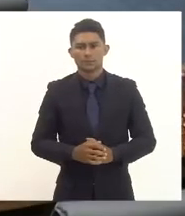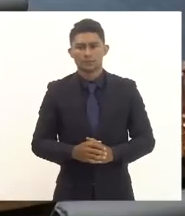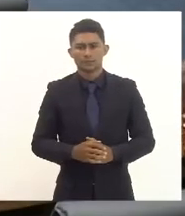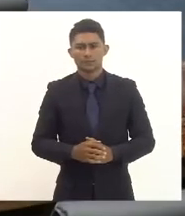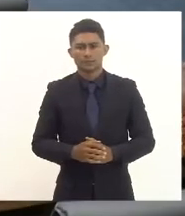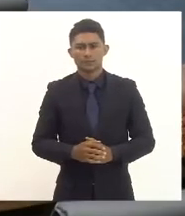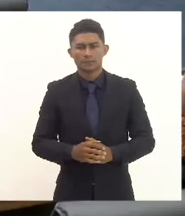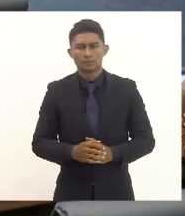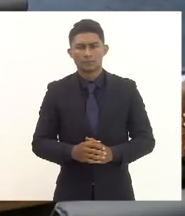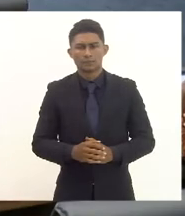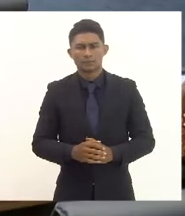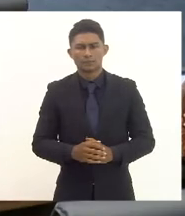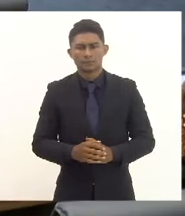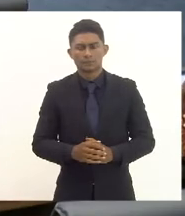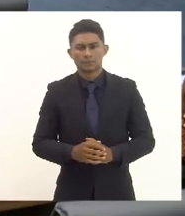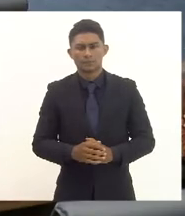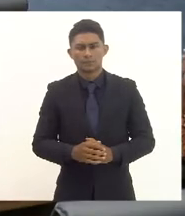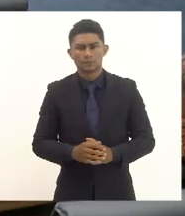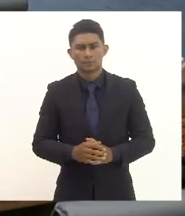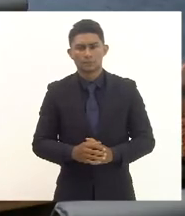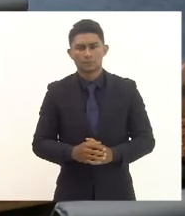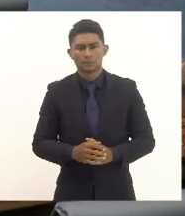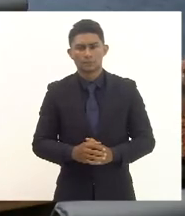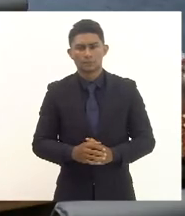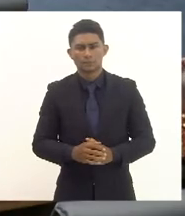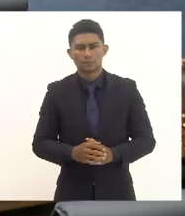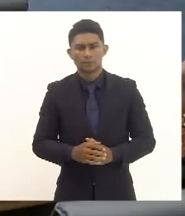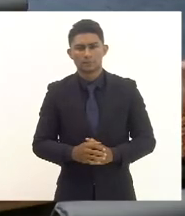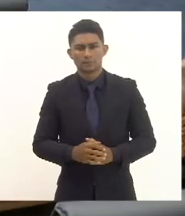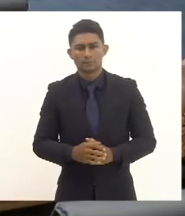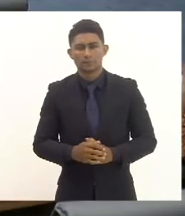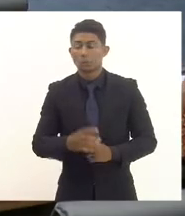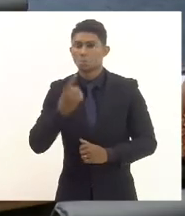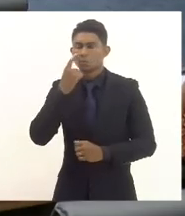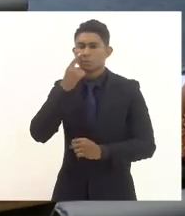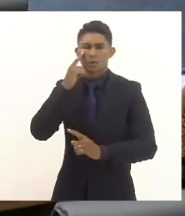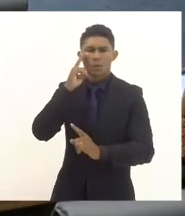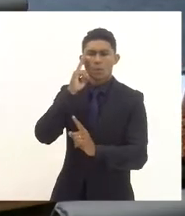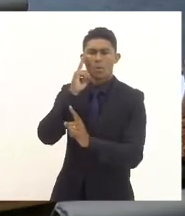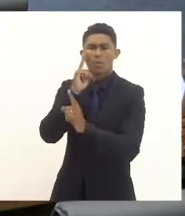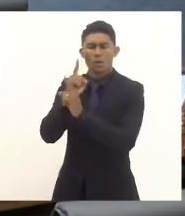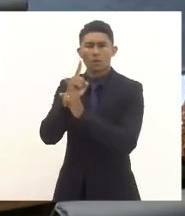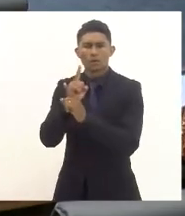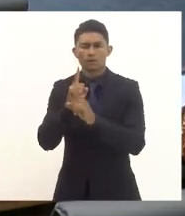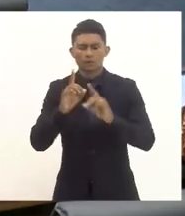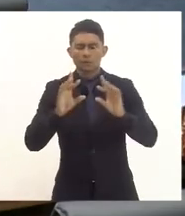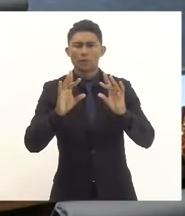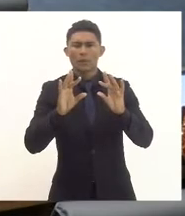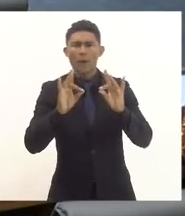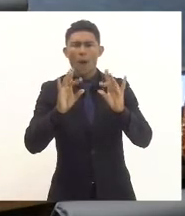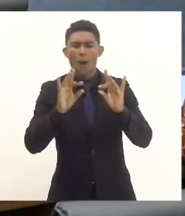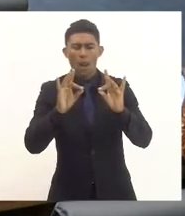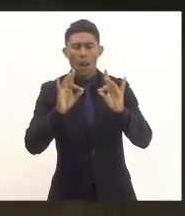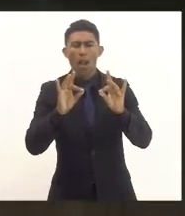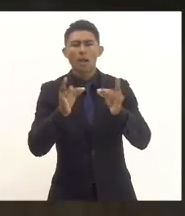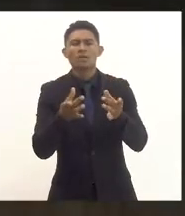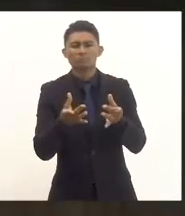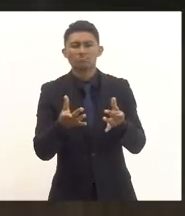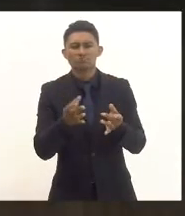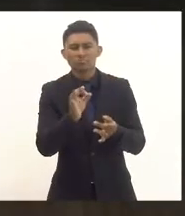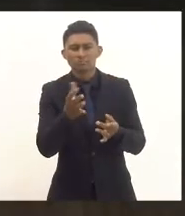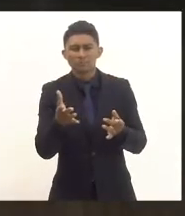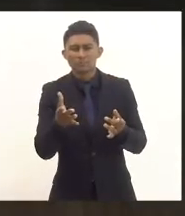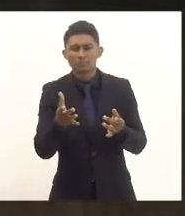e esse verificou que a cola existentes e em